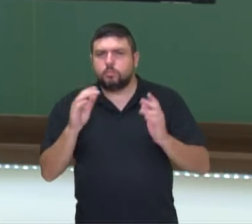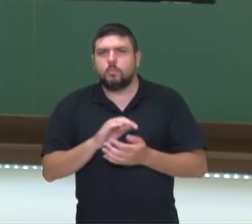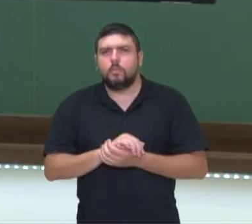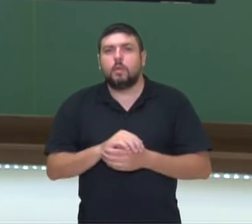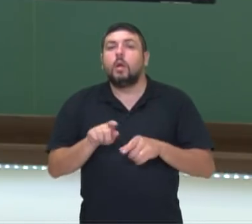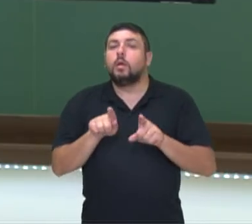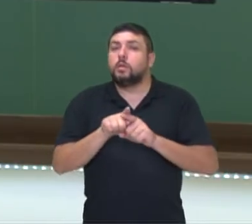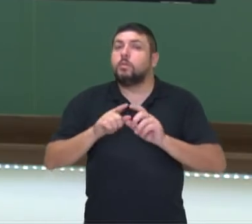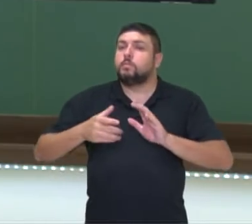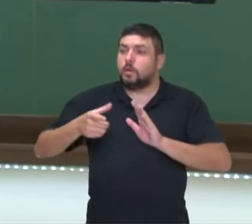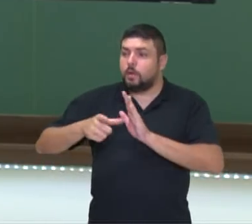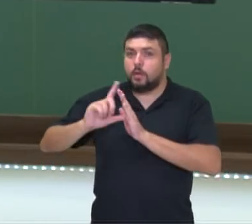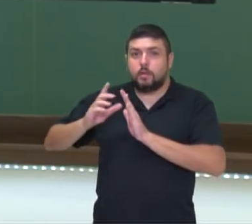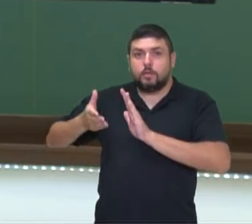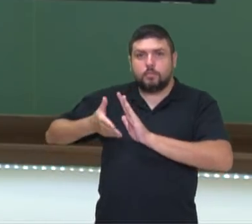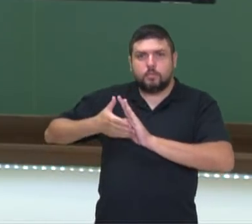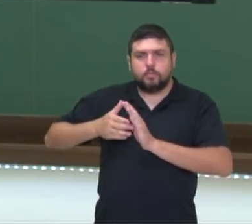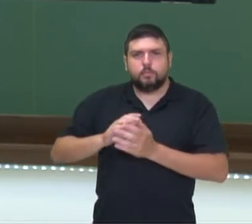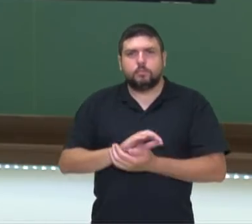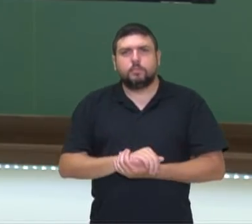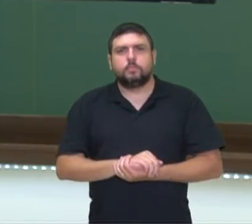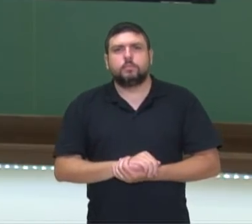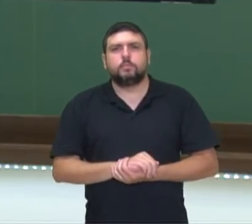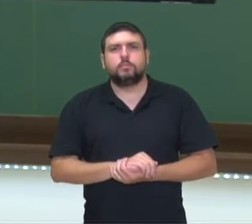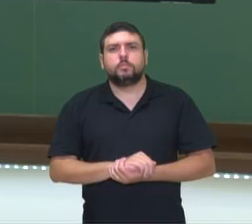dos parágrafos e também das margens.